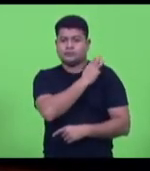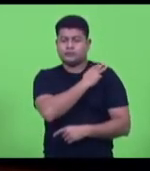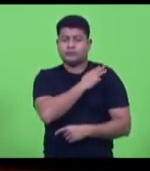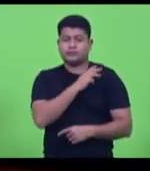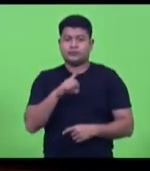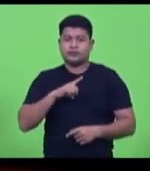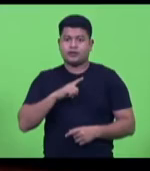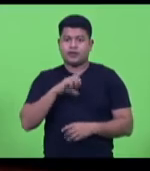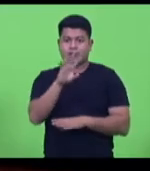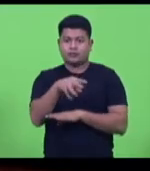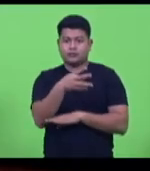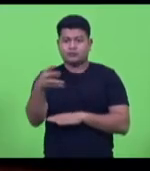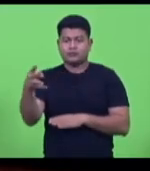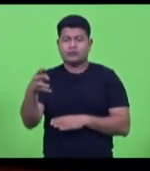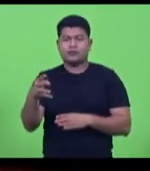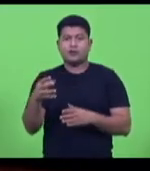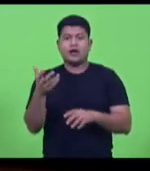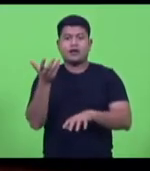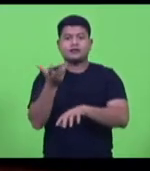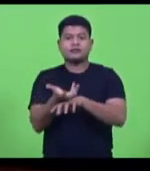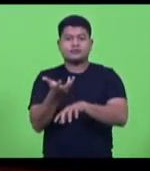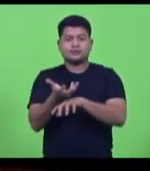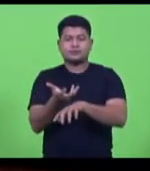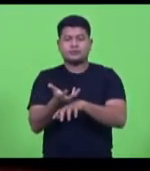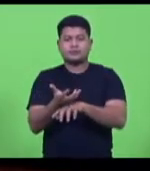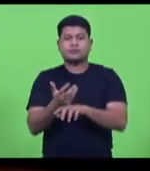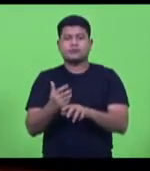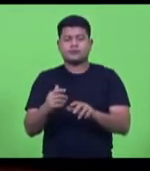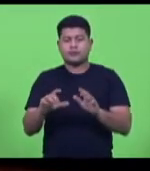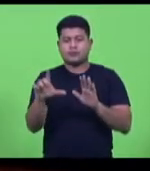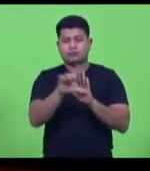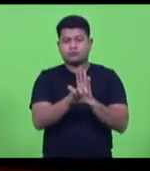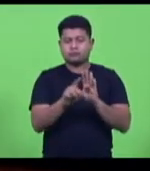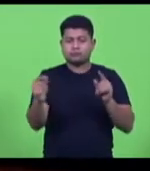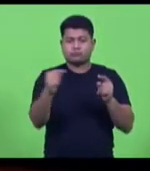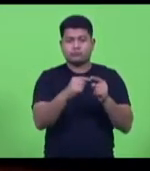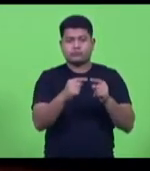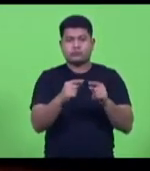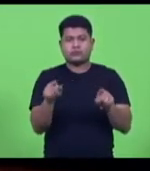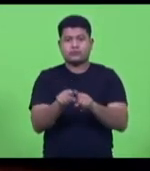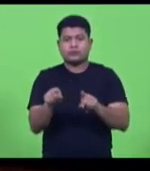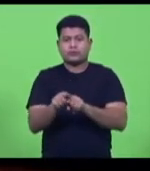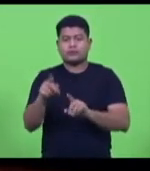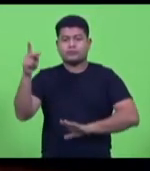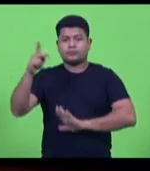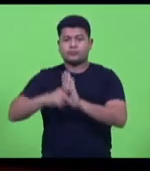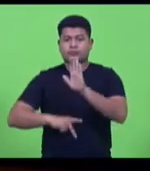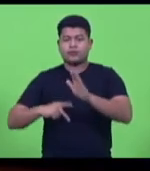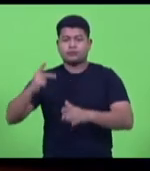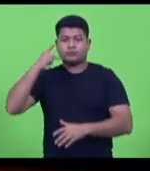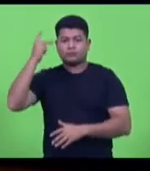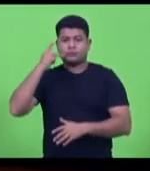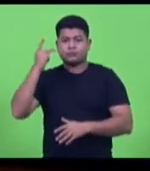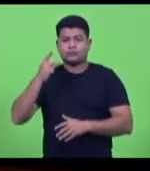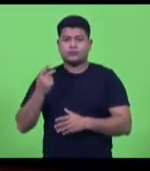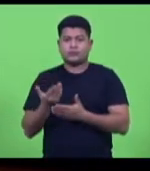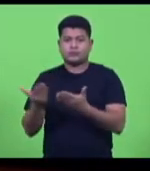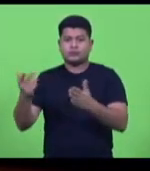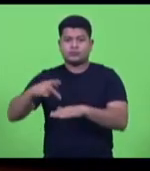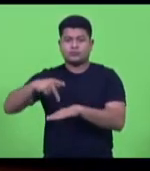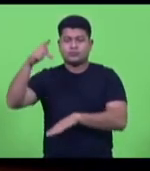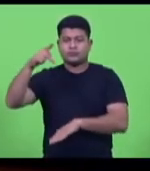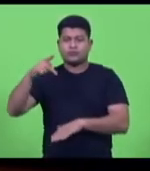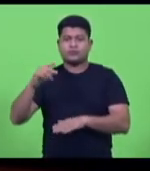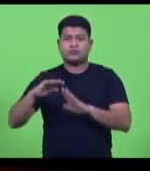curriculares prevista pela legislação e pelo projeto político-pedagógico da escola. Todos esses documentos